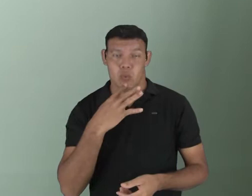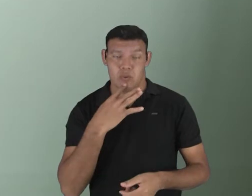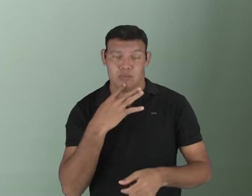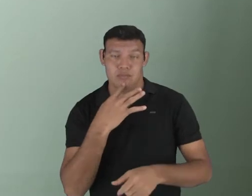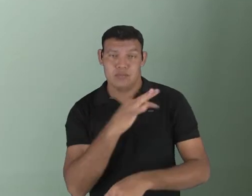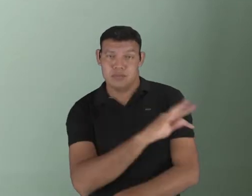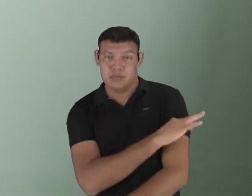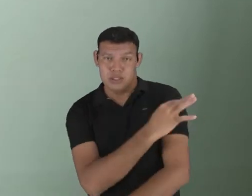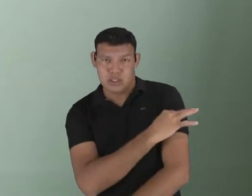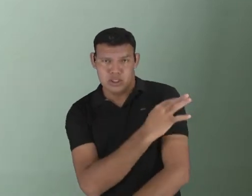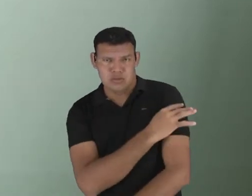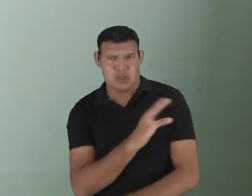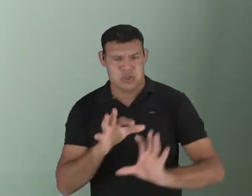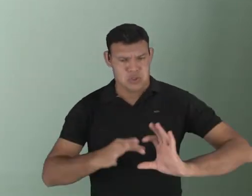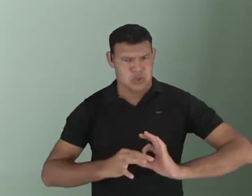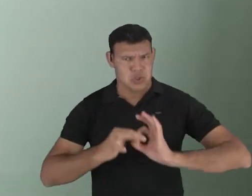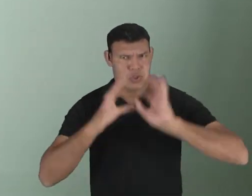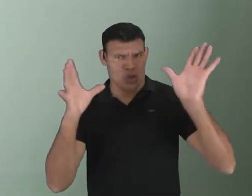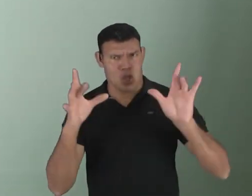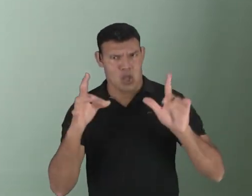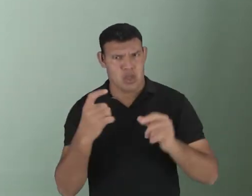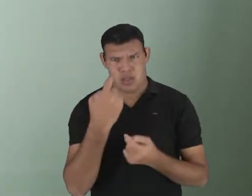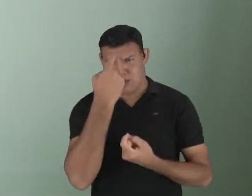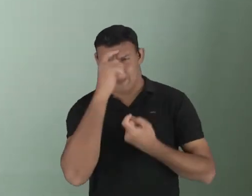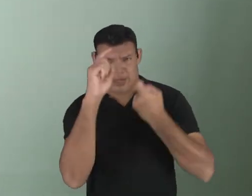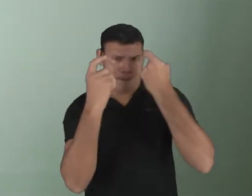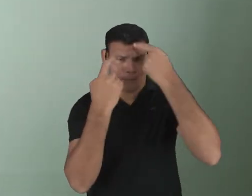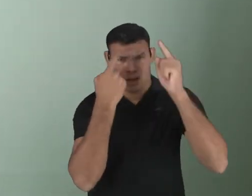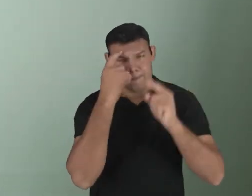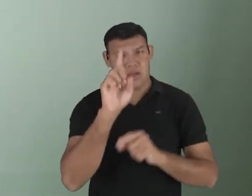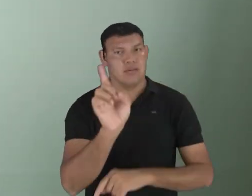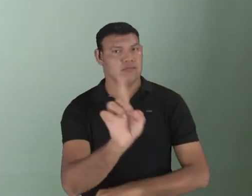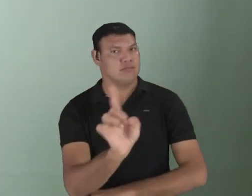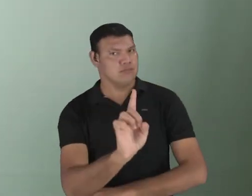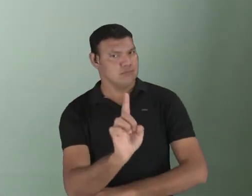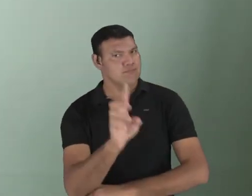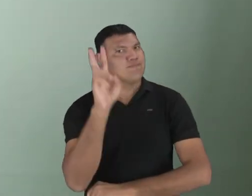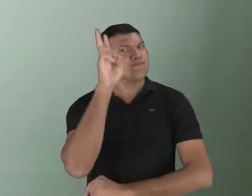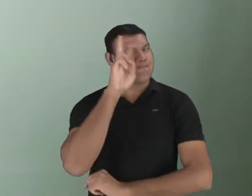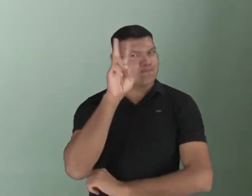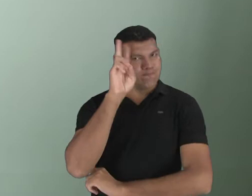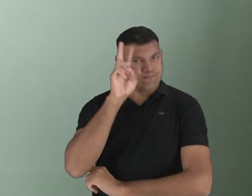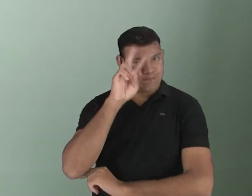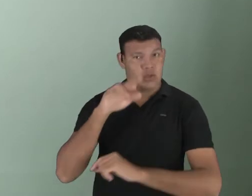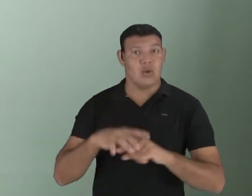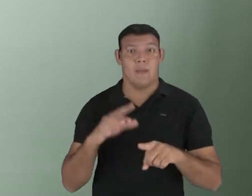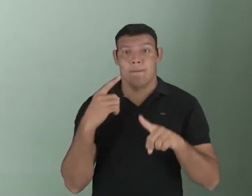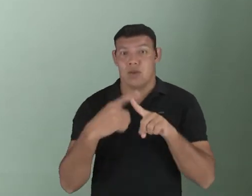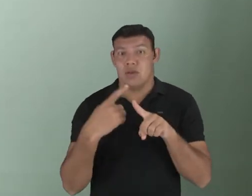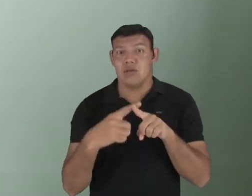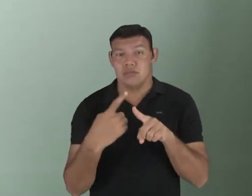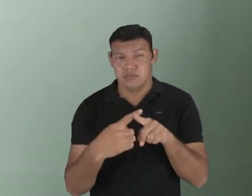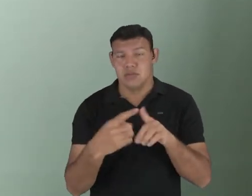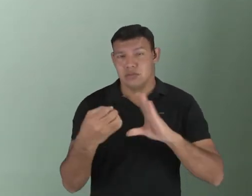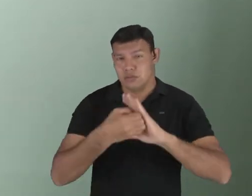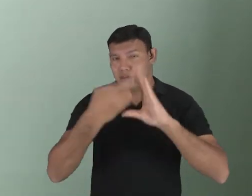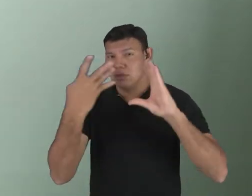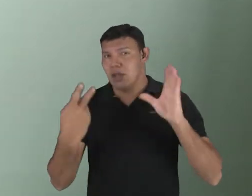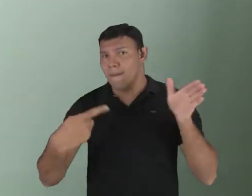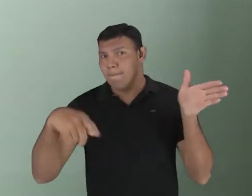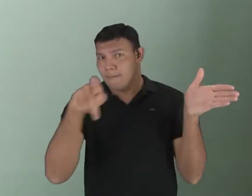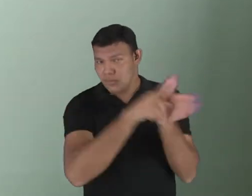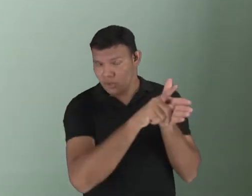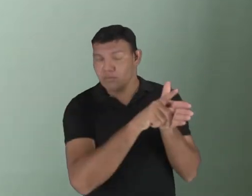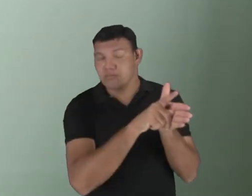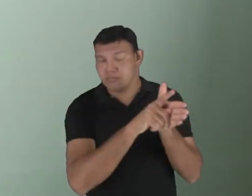movimentos. Ele não tem muita liberdade para criar, né? A gente deve lembrar disso porque vocês vão ver que essa é uma das características